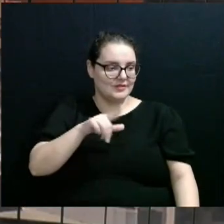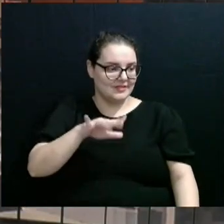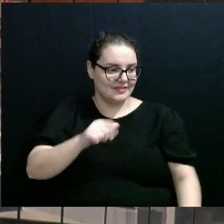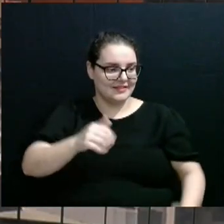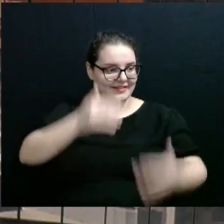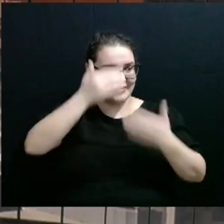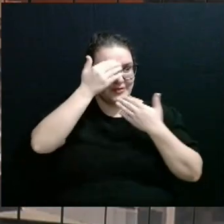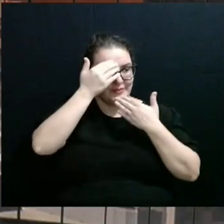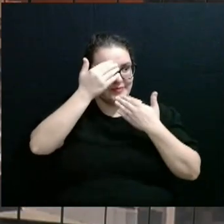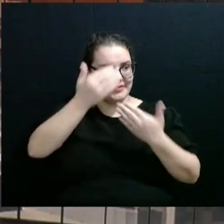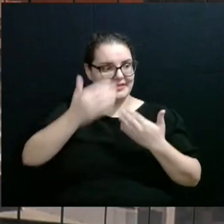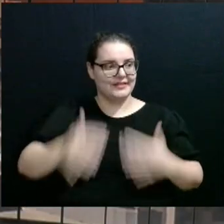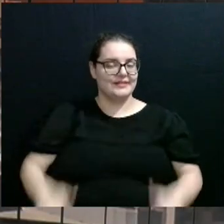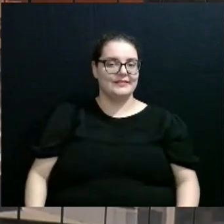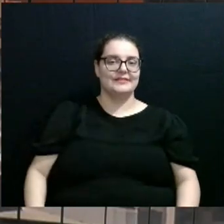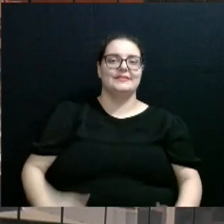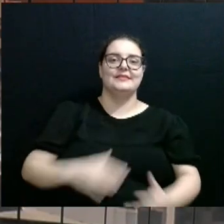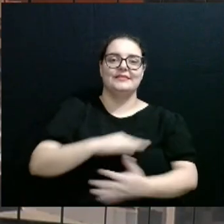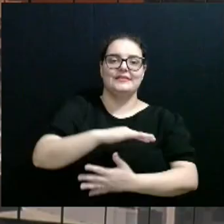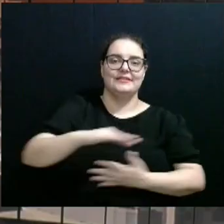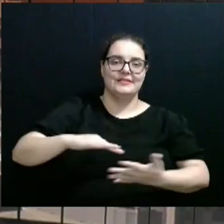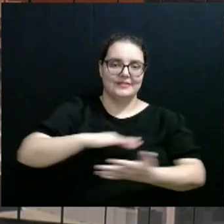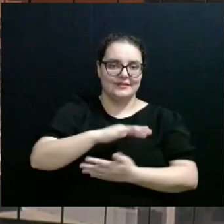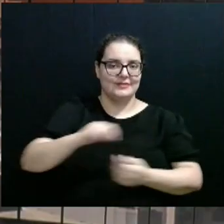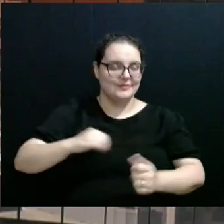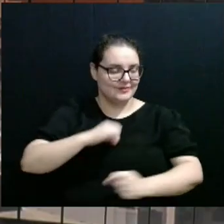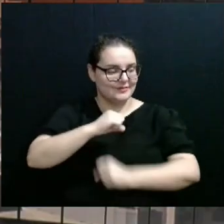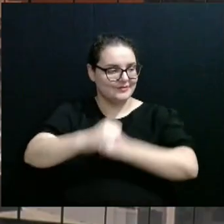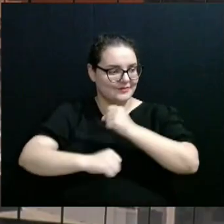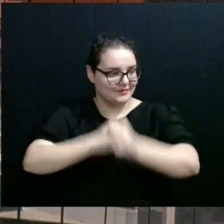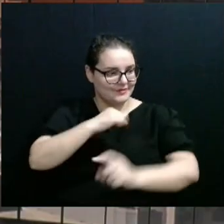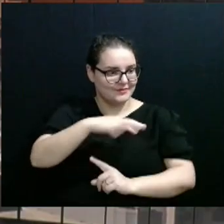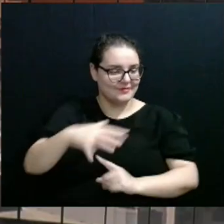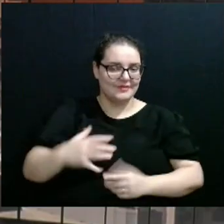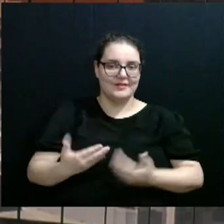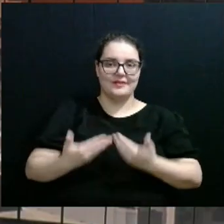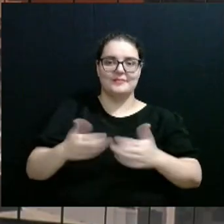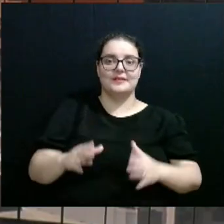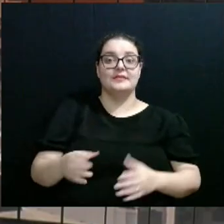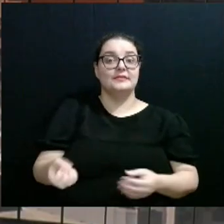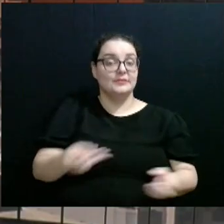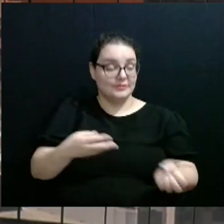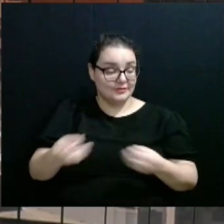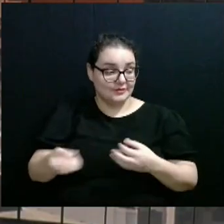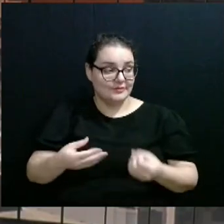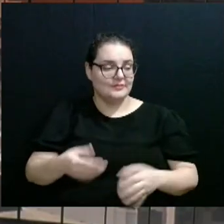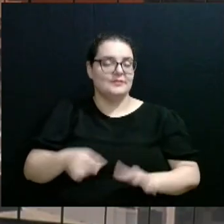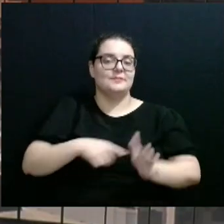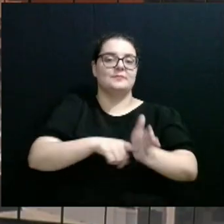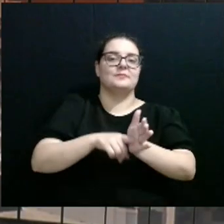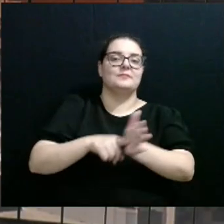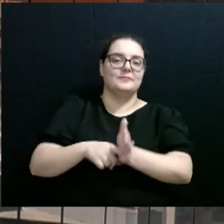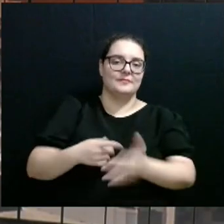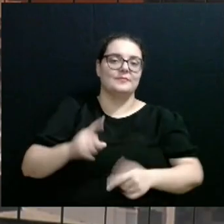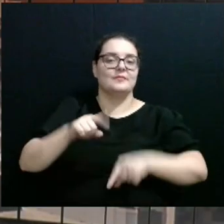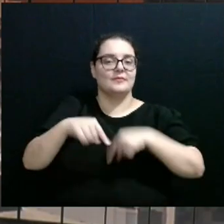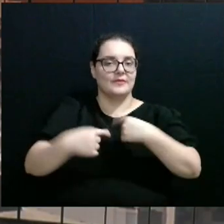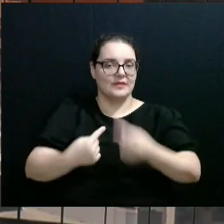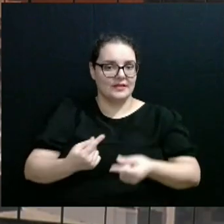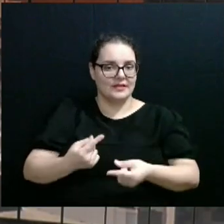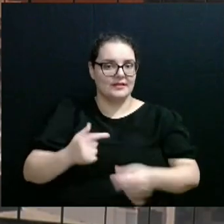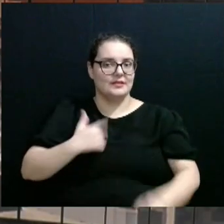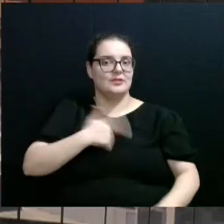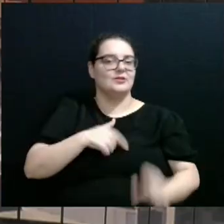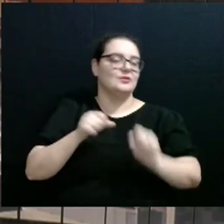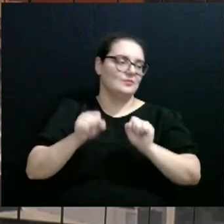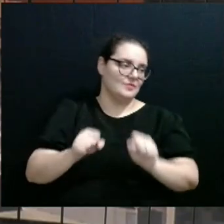Giro Ambiental está aberto para que quando vocês tenham aí novidades nessa pesquisa ou em outra, a gente possa aqui contar para quem está